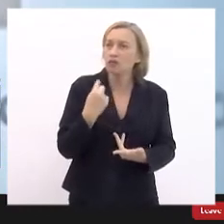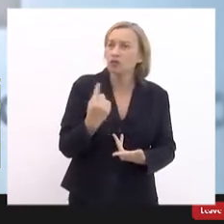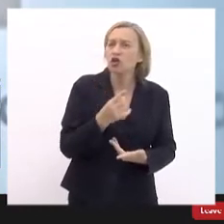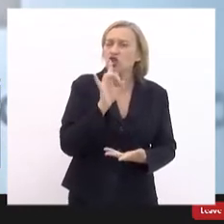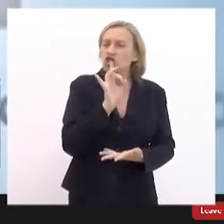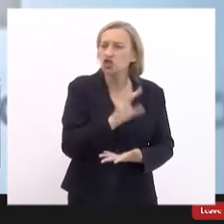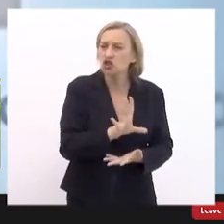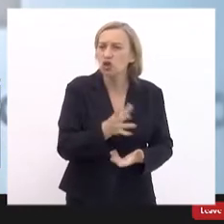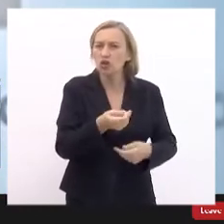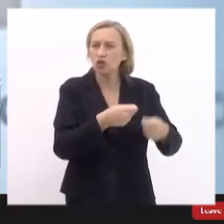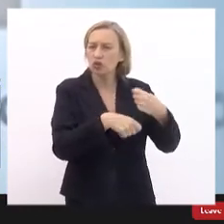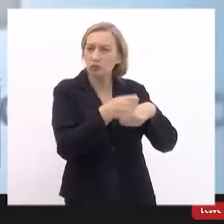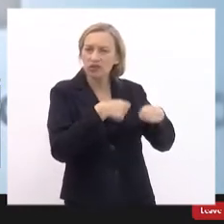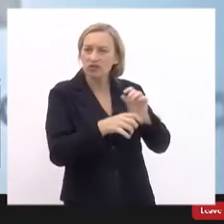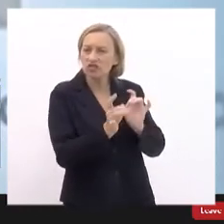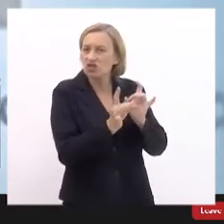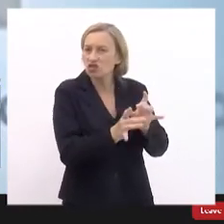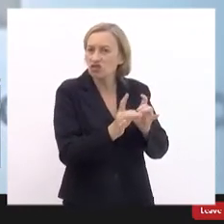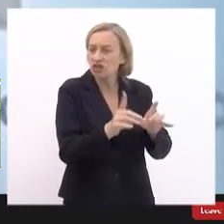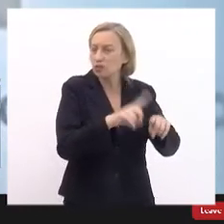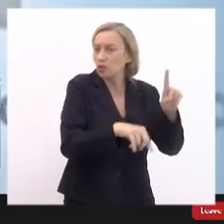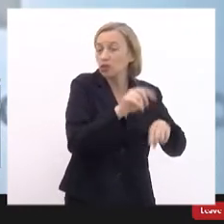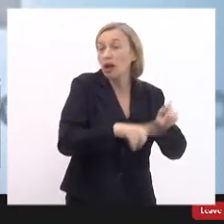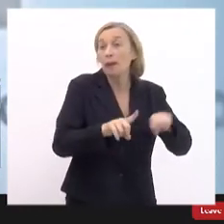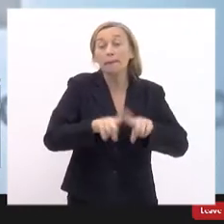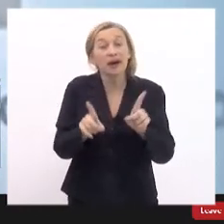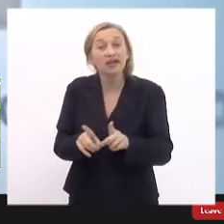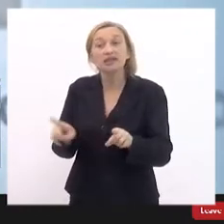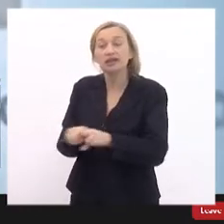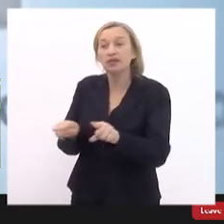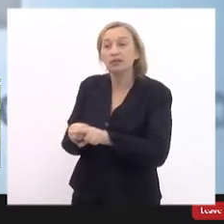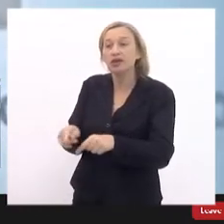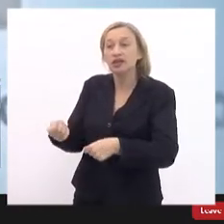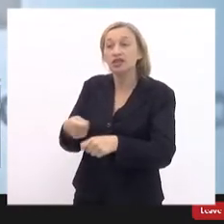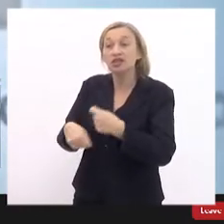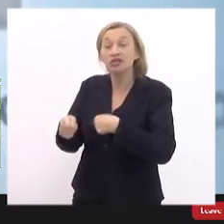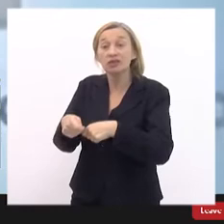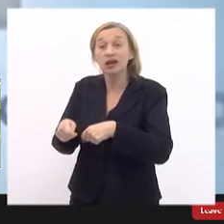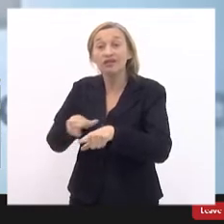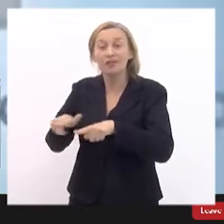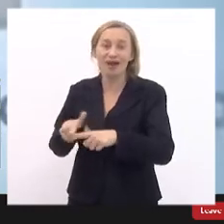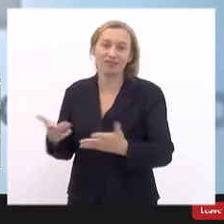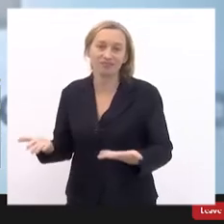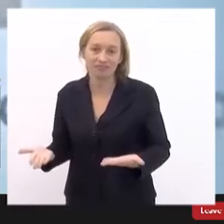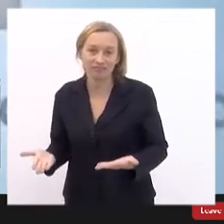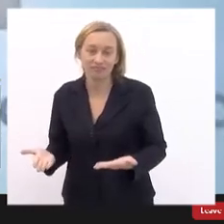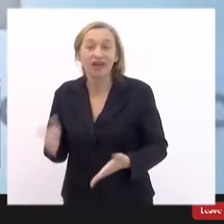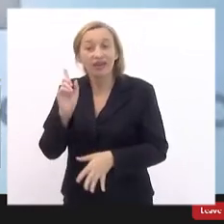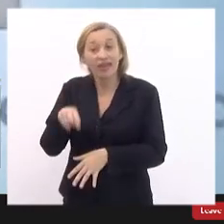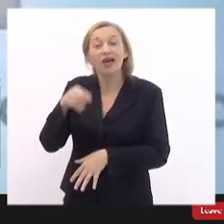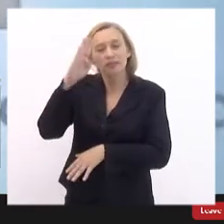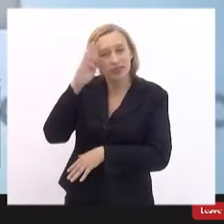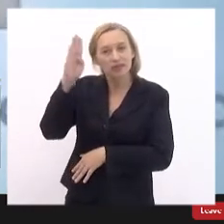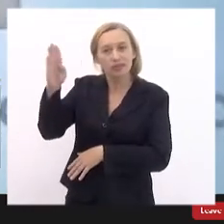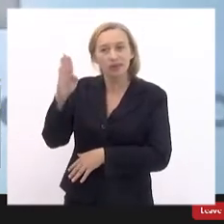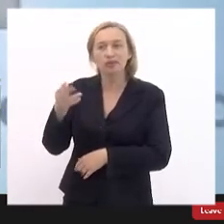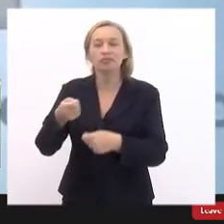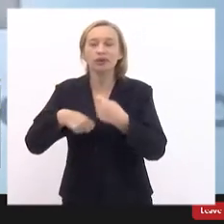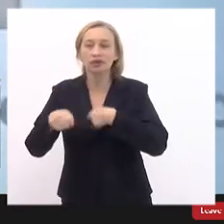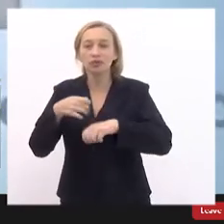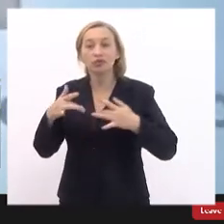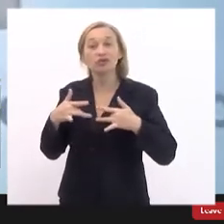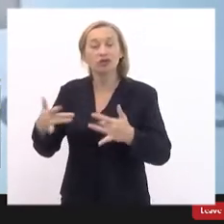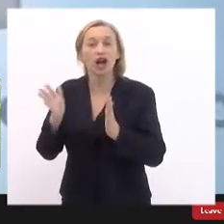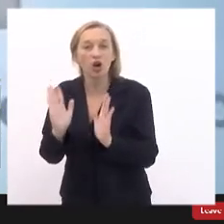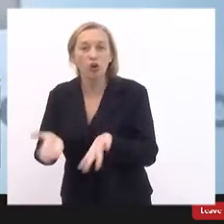da comercialização de produtos, mas a gente também está falando de comercializar serviços, que é fundamental para a economia solidária hoje,